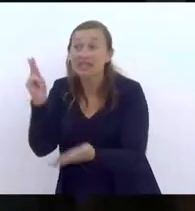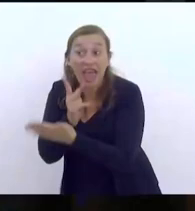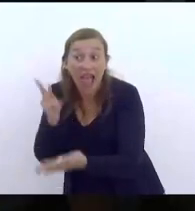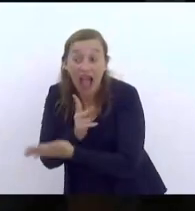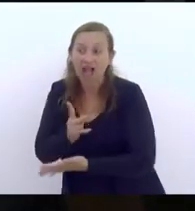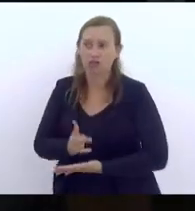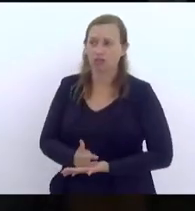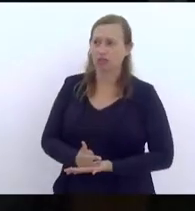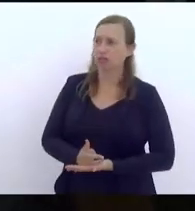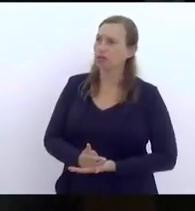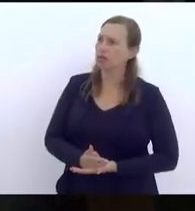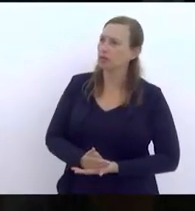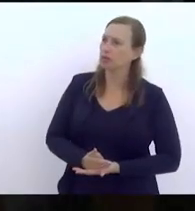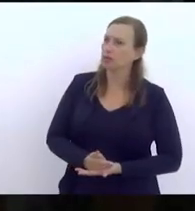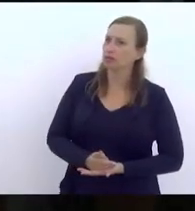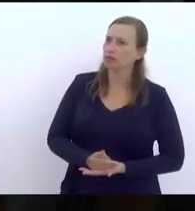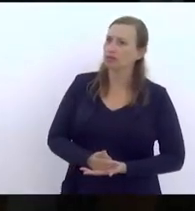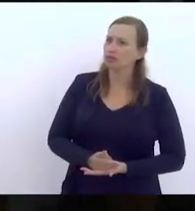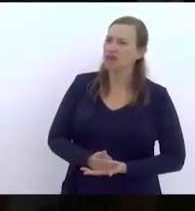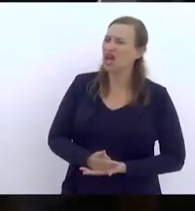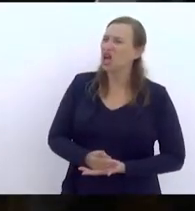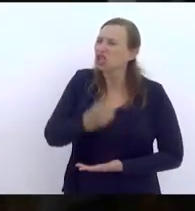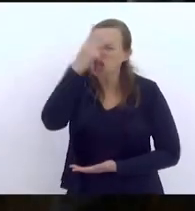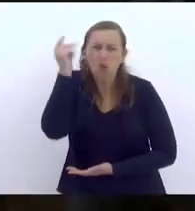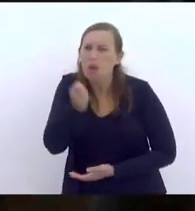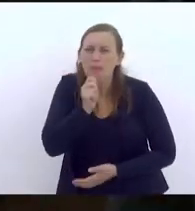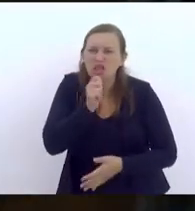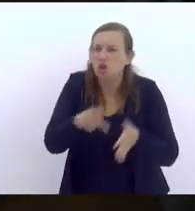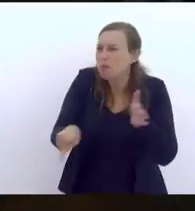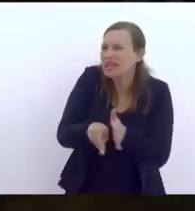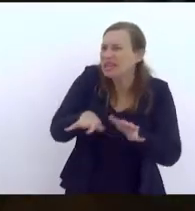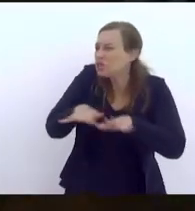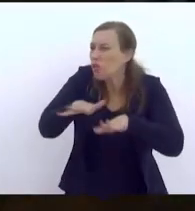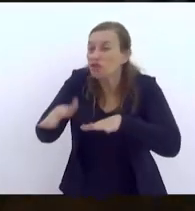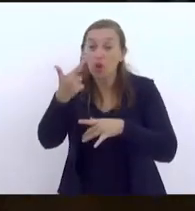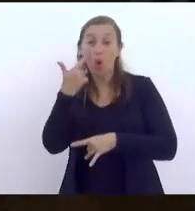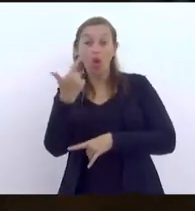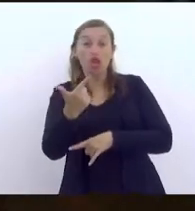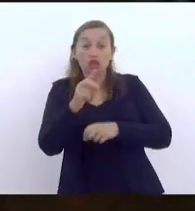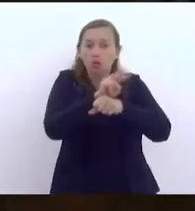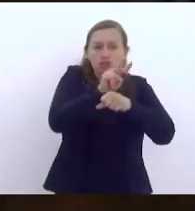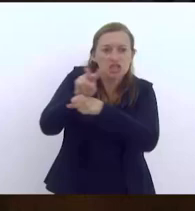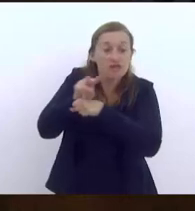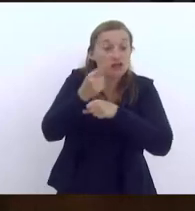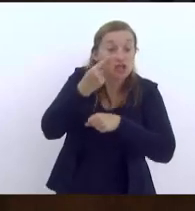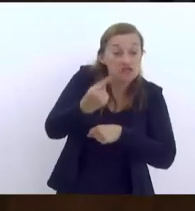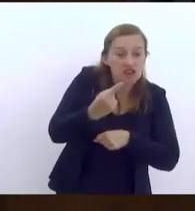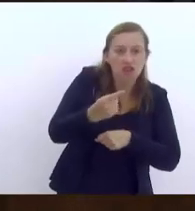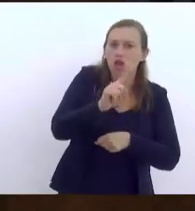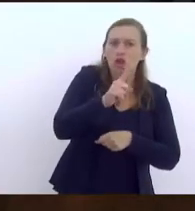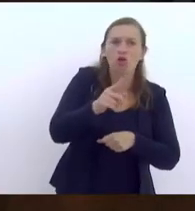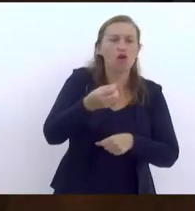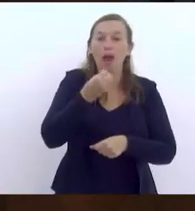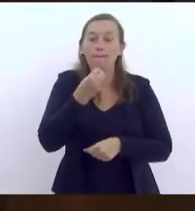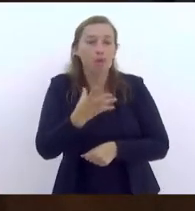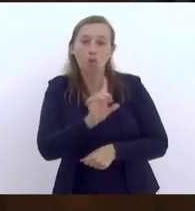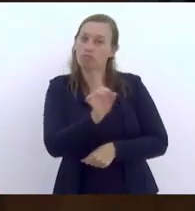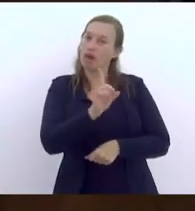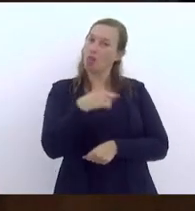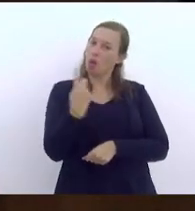errado. Não tem ninguém do movimento ali olhando para aquilo e falando, isso não faz bem para